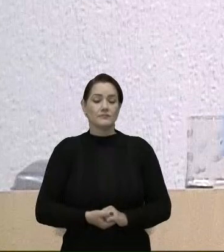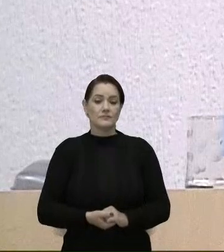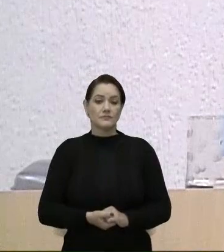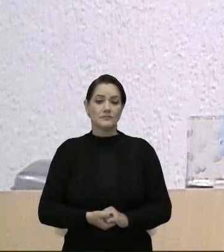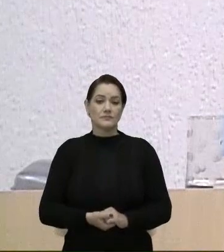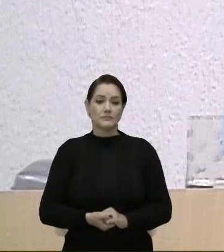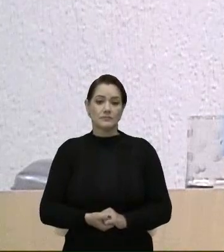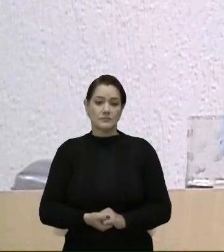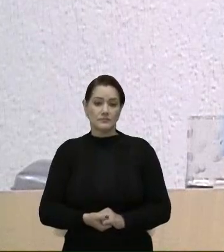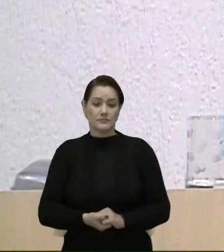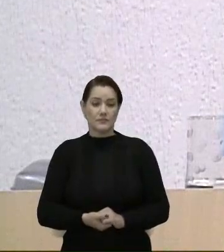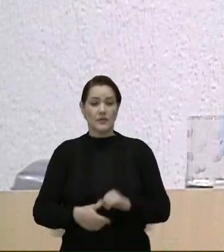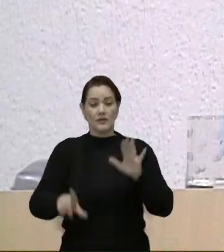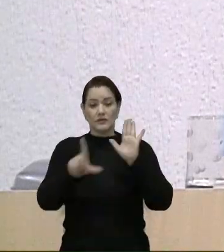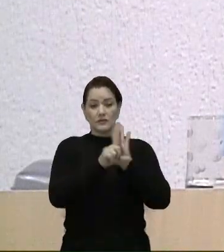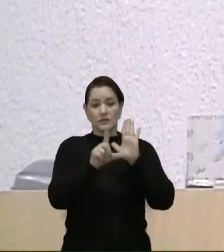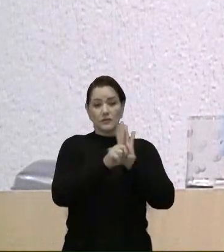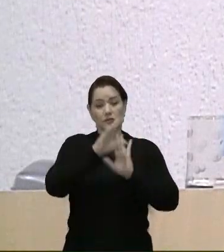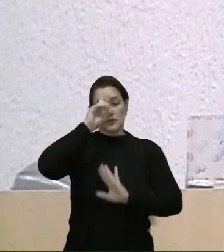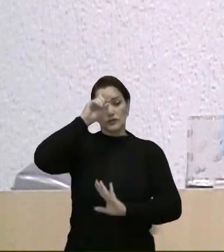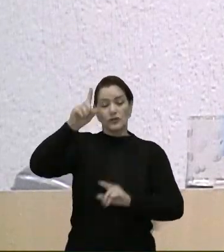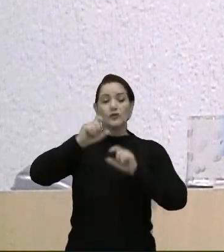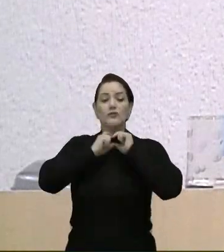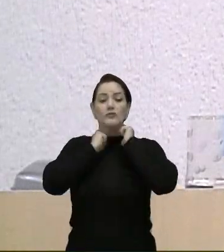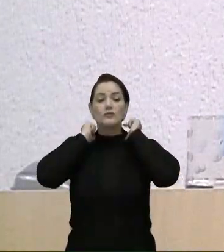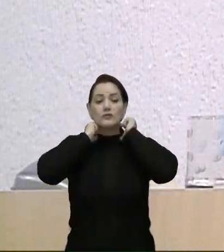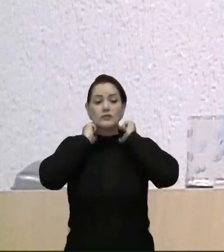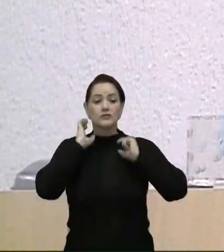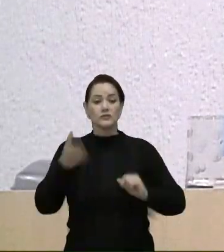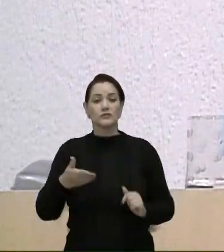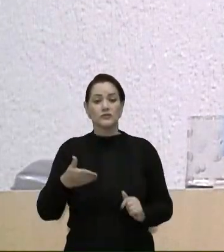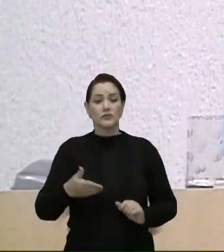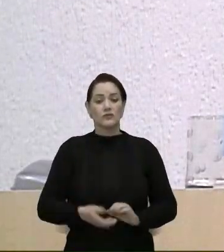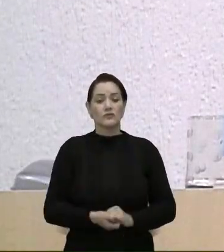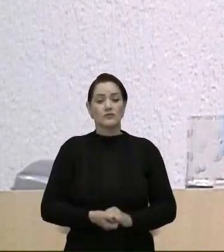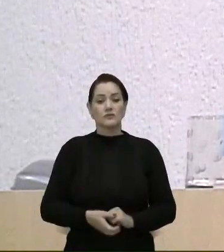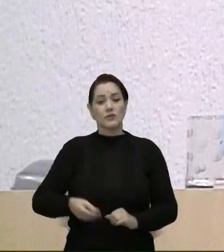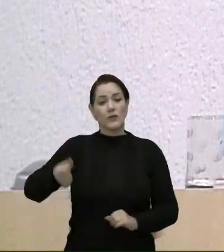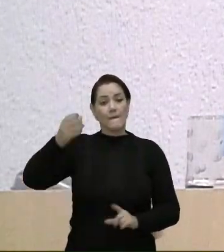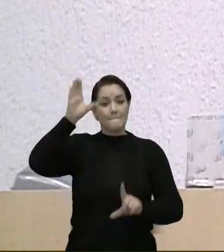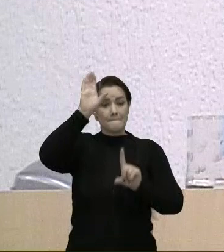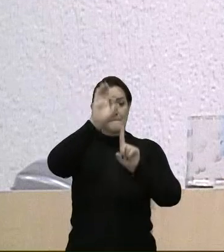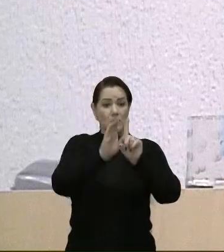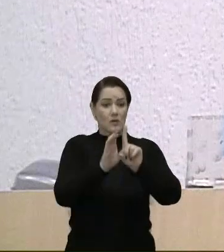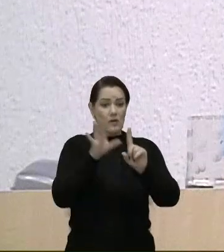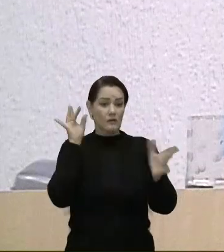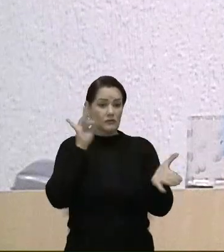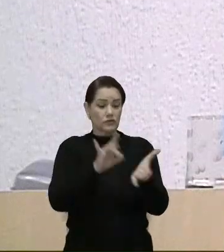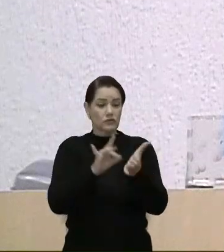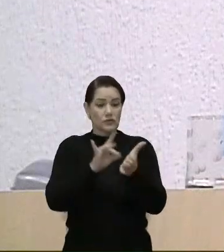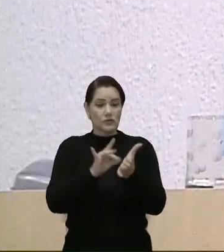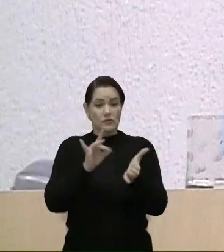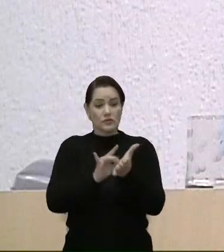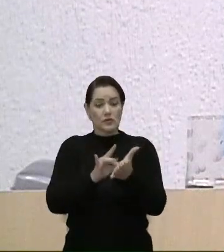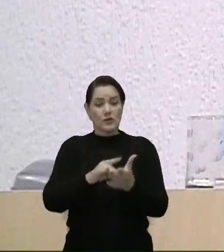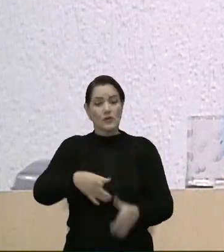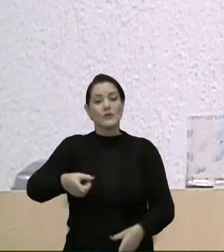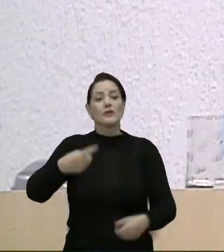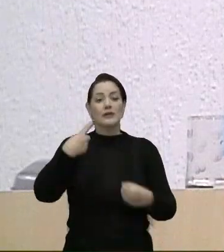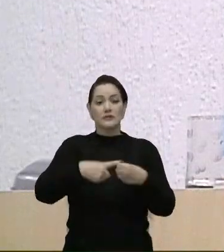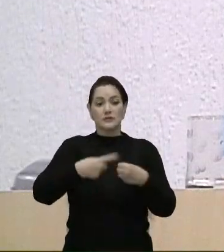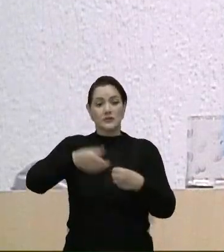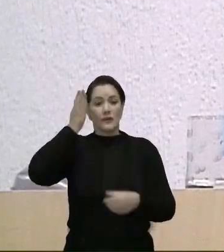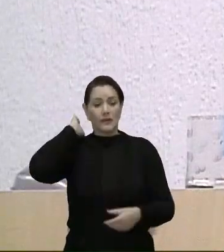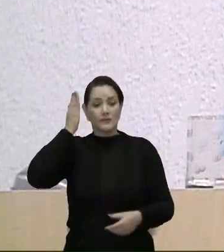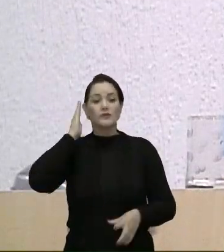pessoal, essa lei Dia do Garçom aqui já é do calendário oficial do município. E a corrida